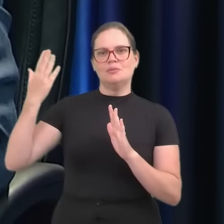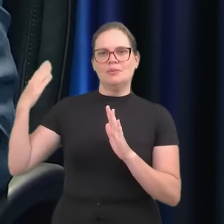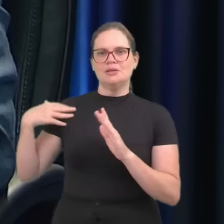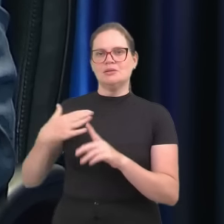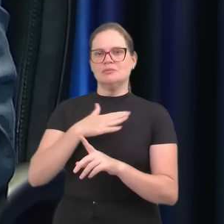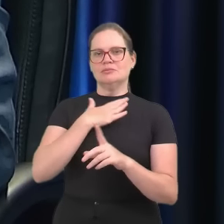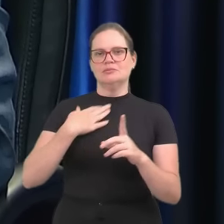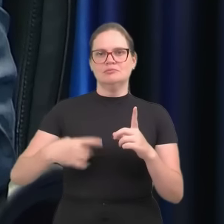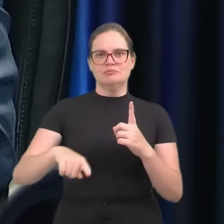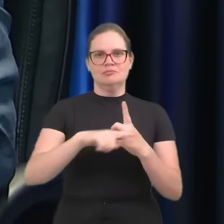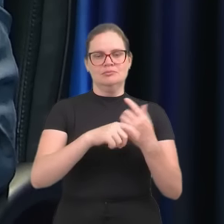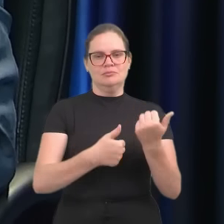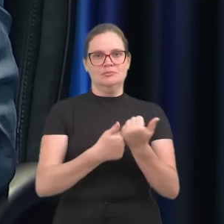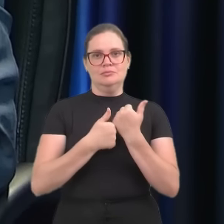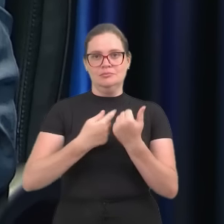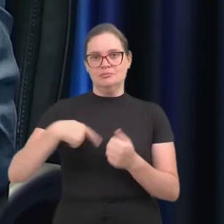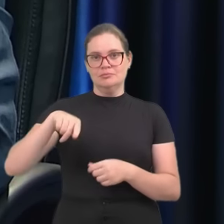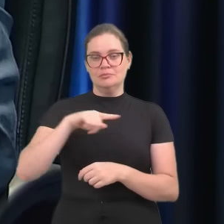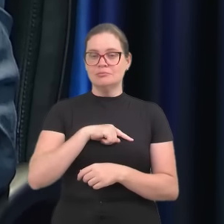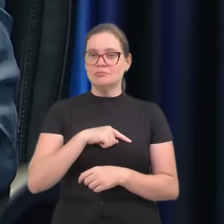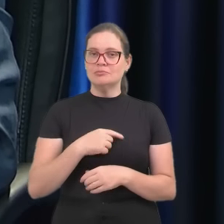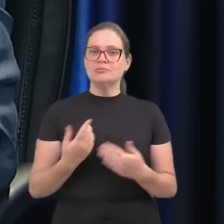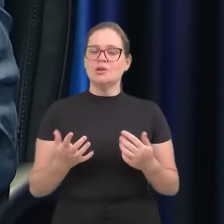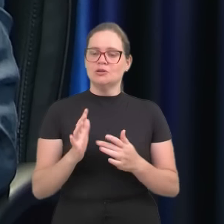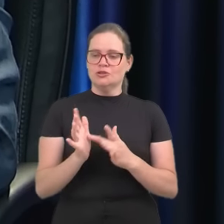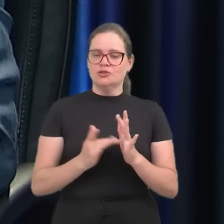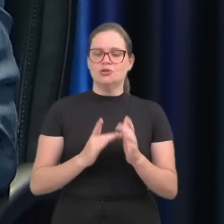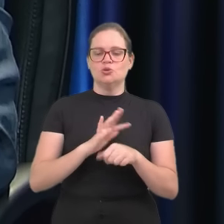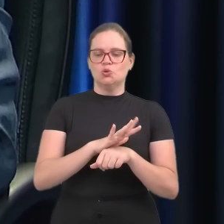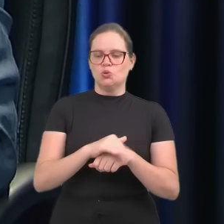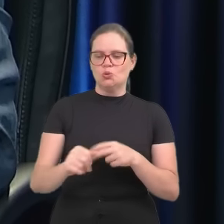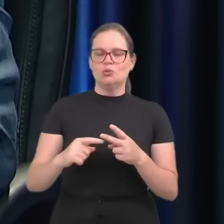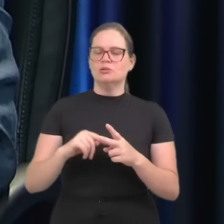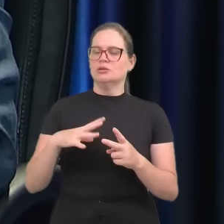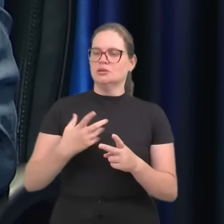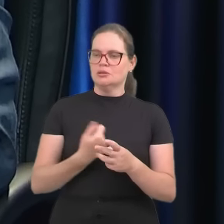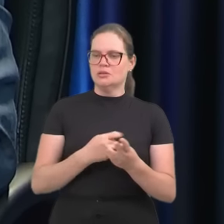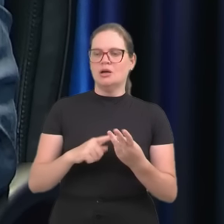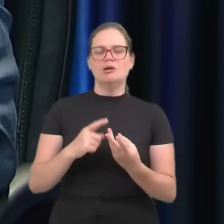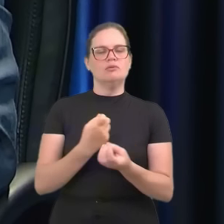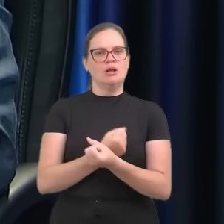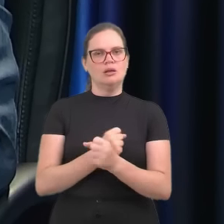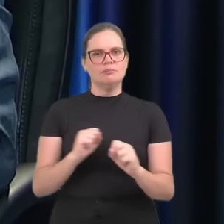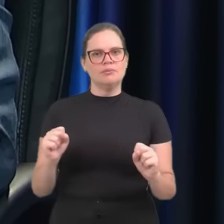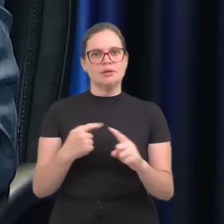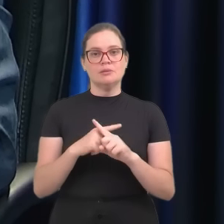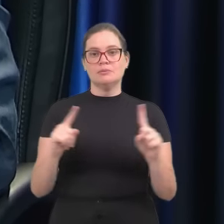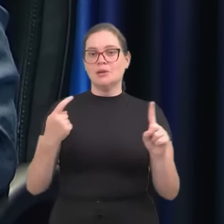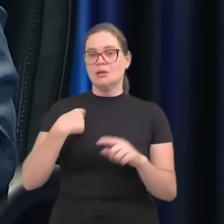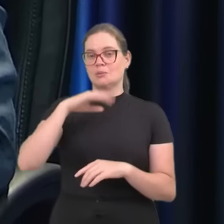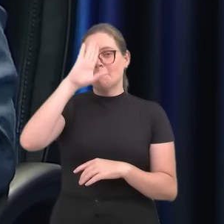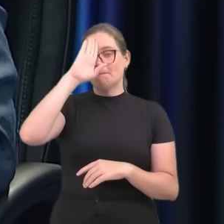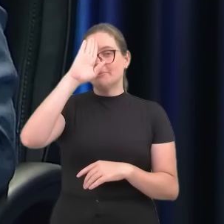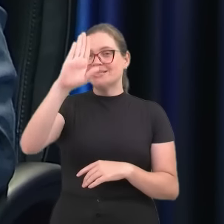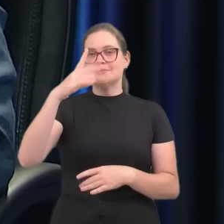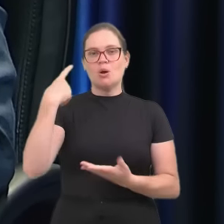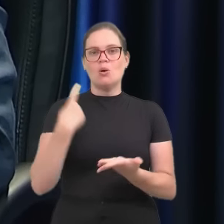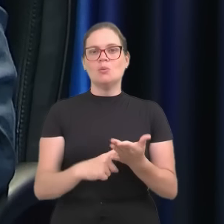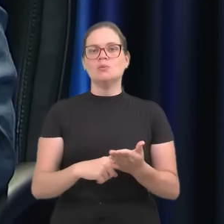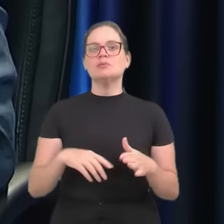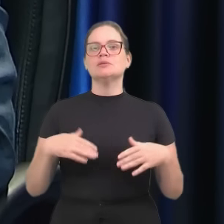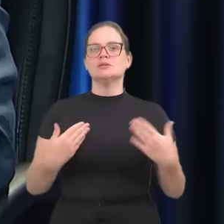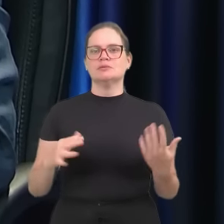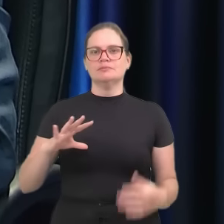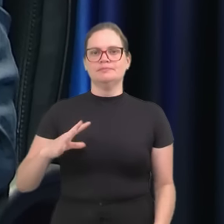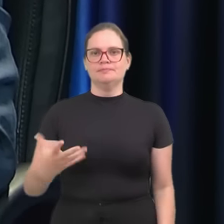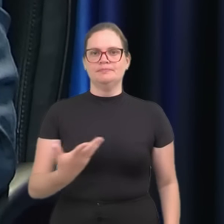do sacrifício que um dia ele realizou na cruz em favor do homem. Então, Jesus cura, Jesus salva, Jesus